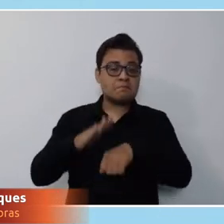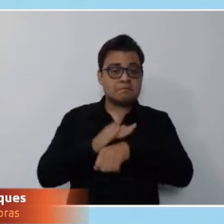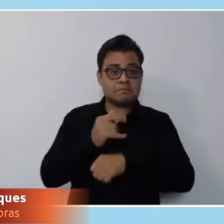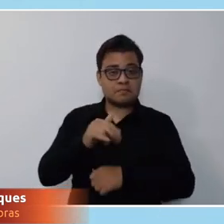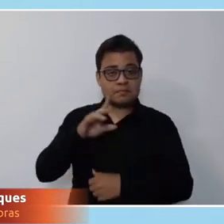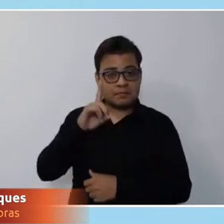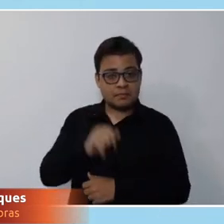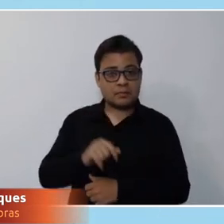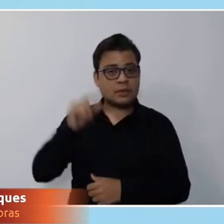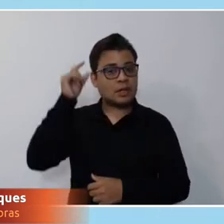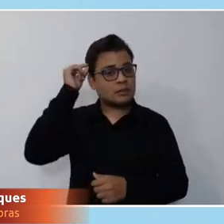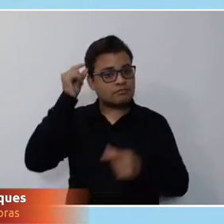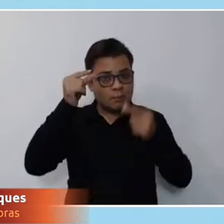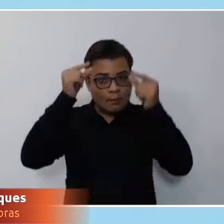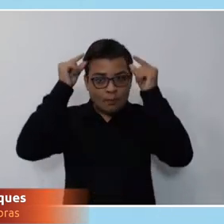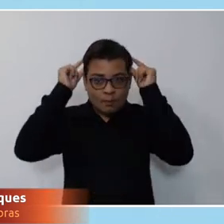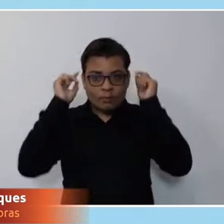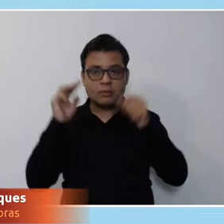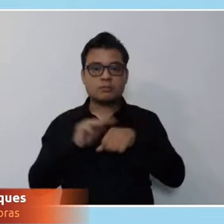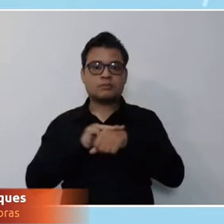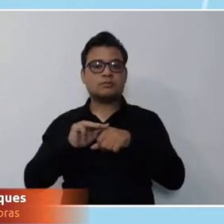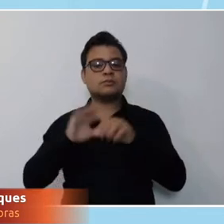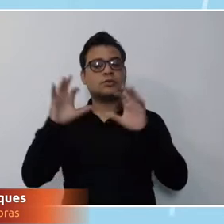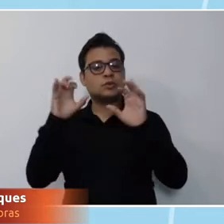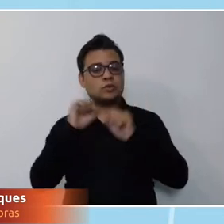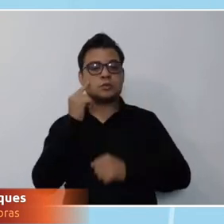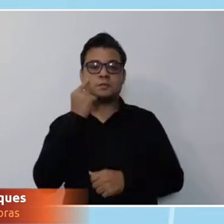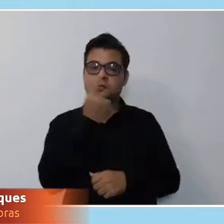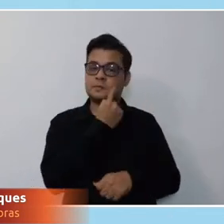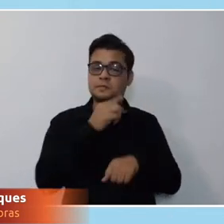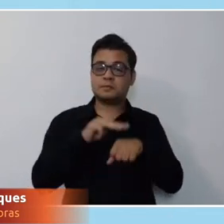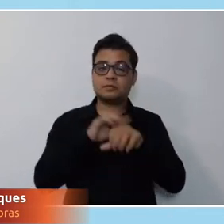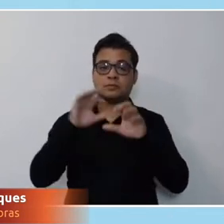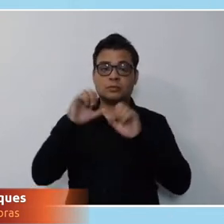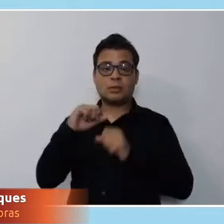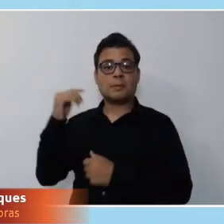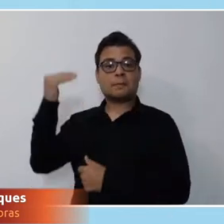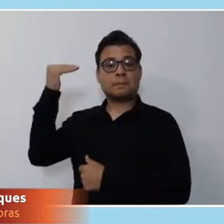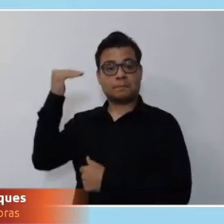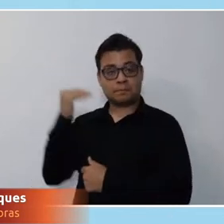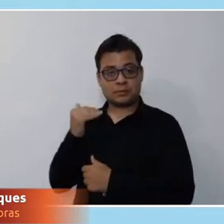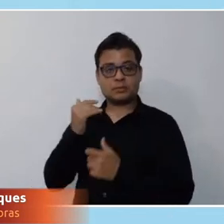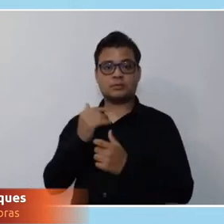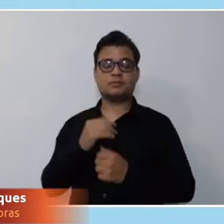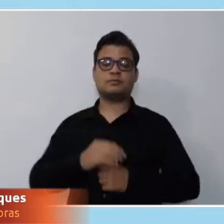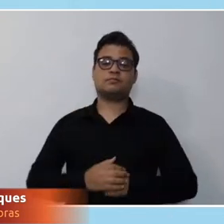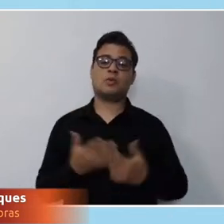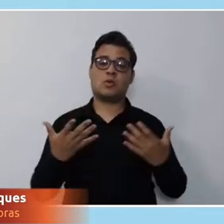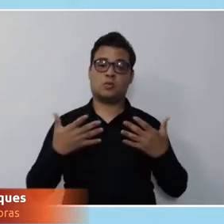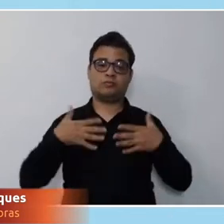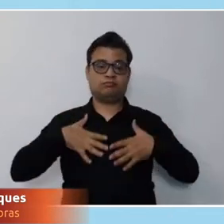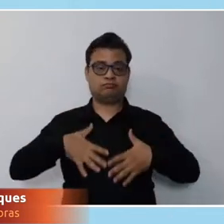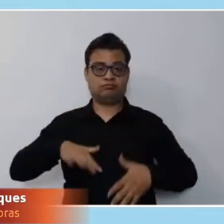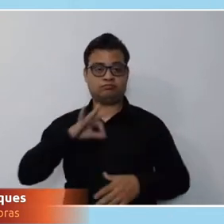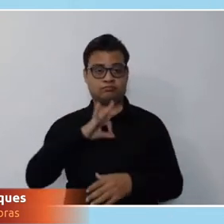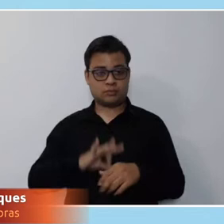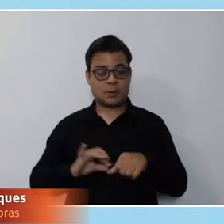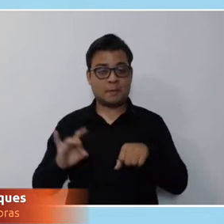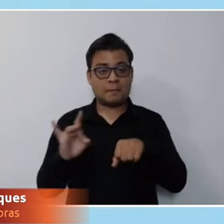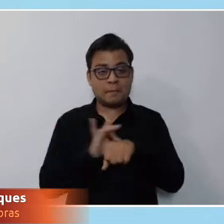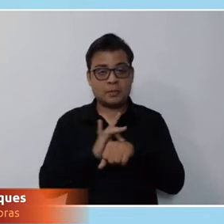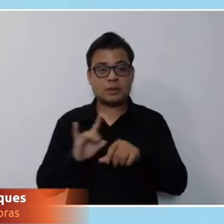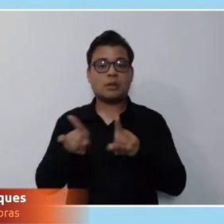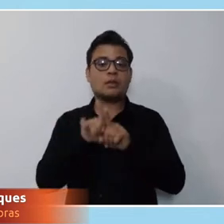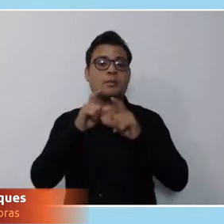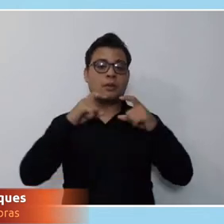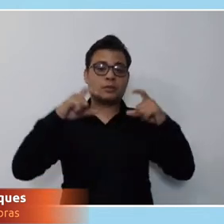castanhos curtos, olhos castanhos escuros e estatura baixa. Hoje ele veste uma camisa social preta e também um óculos